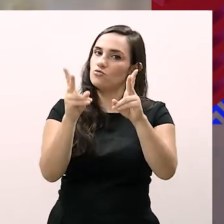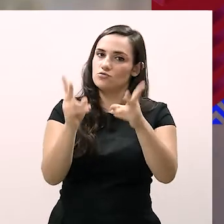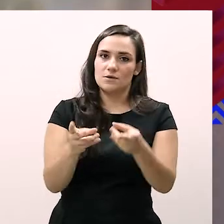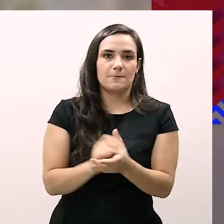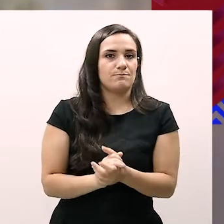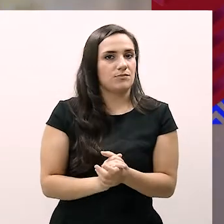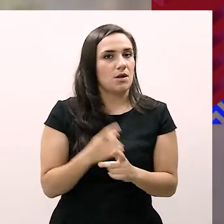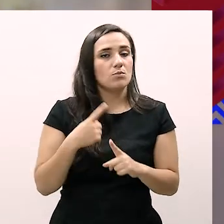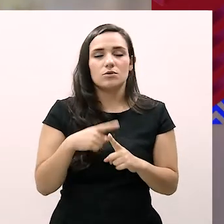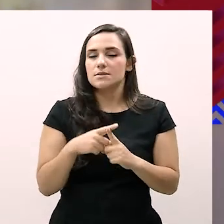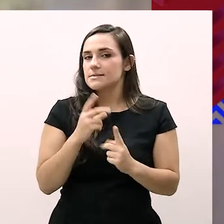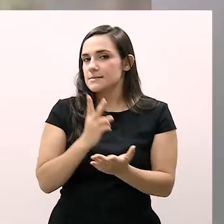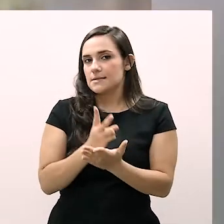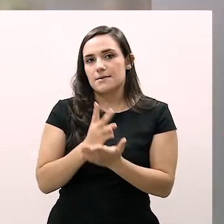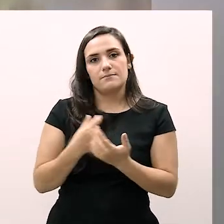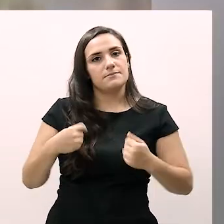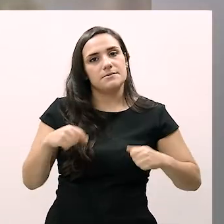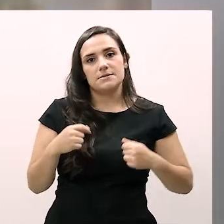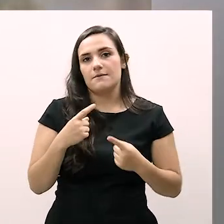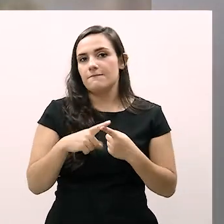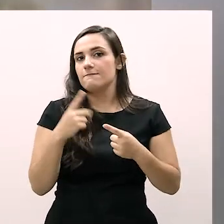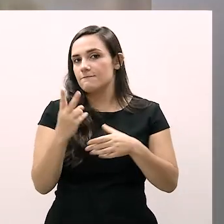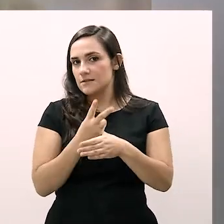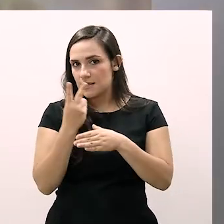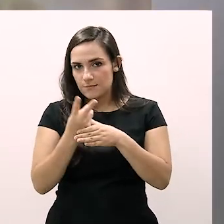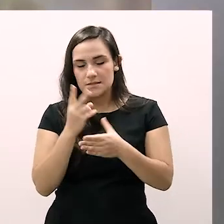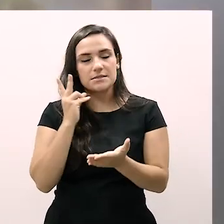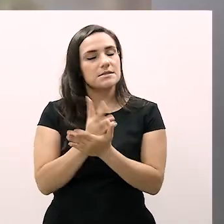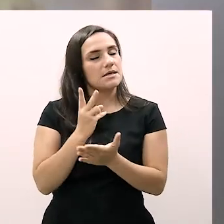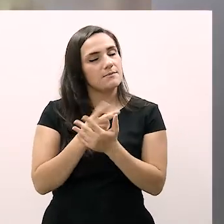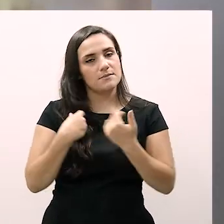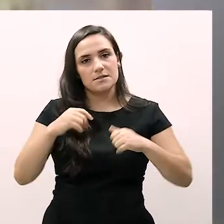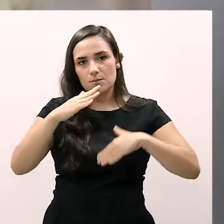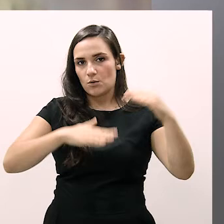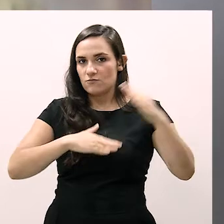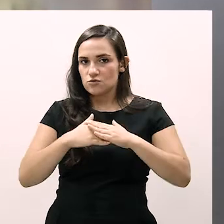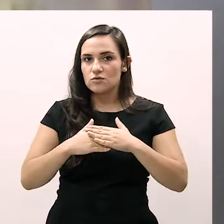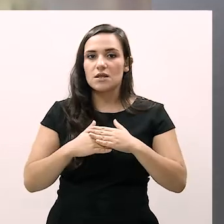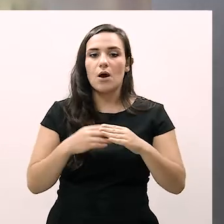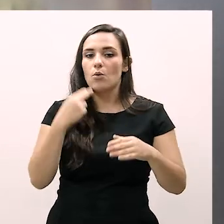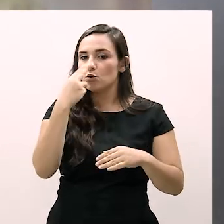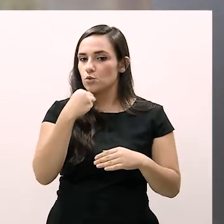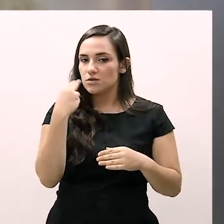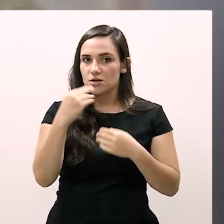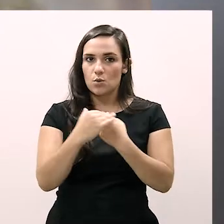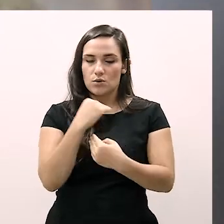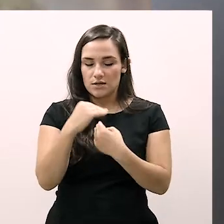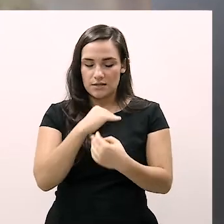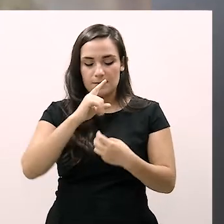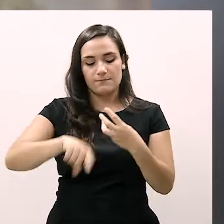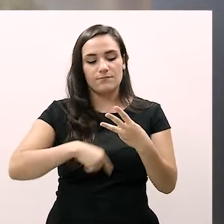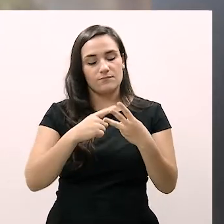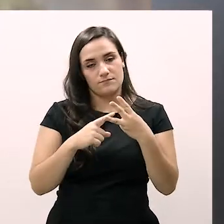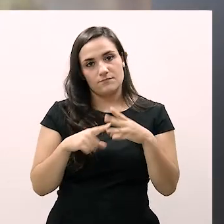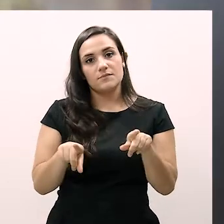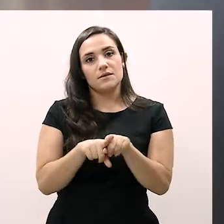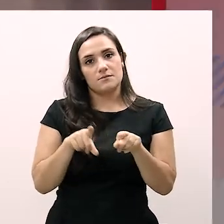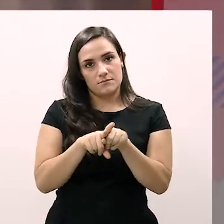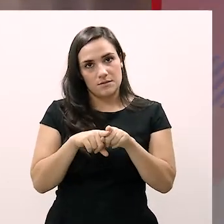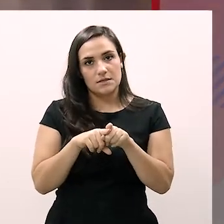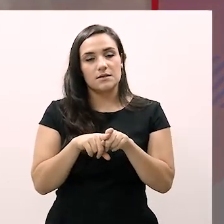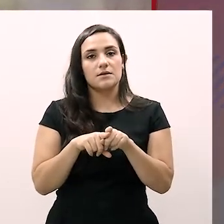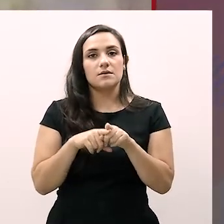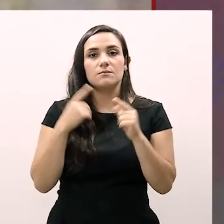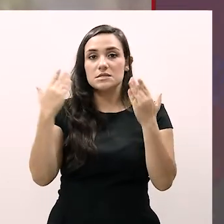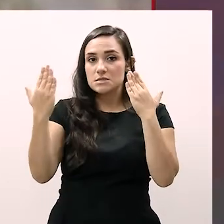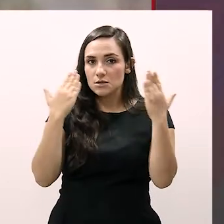Porque necessitam de reposição vitamínica, necessitam orientação nutricional e acompanhamento seriado.